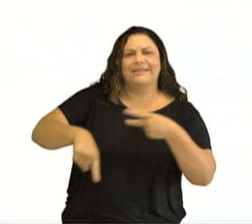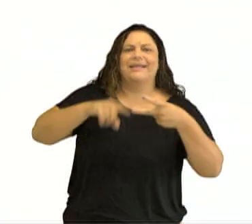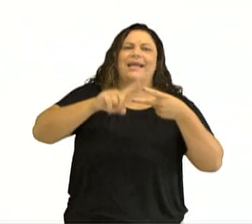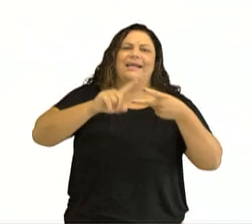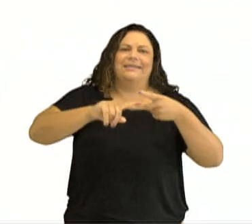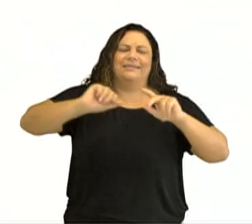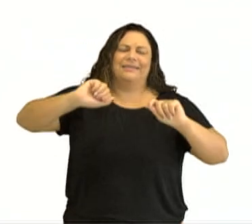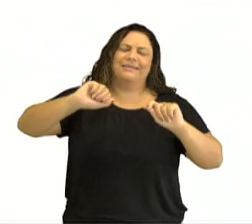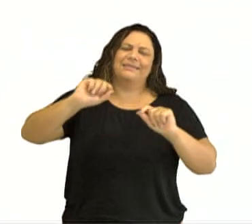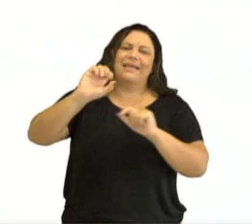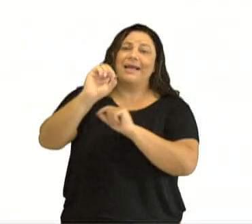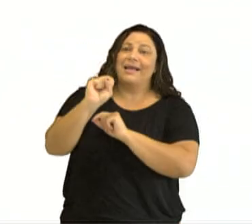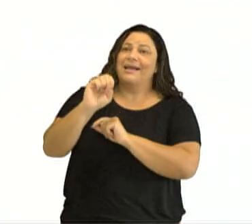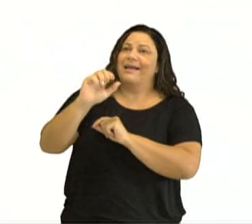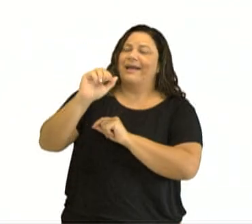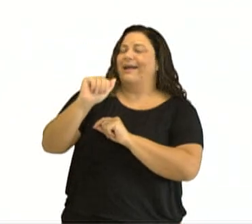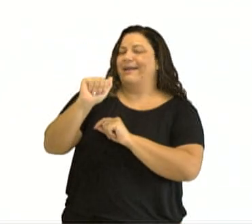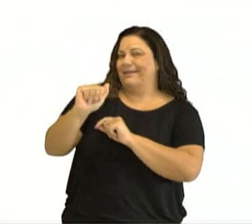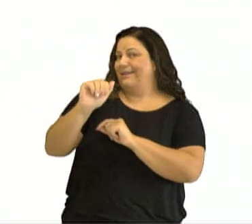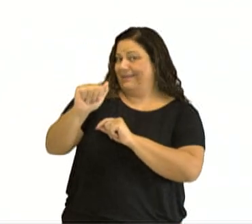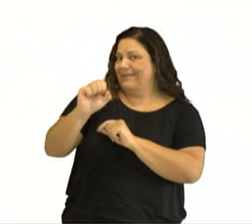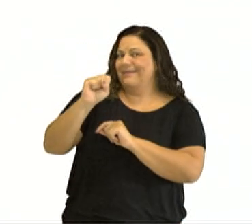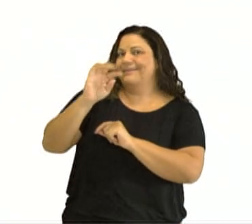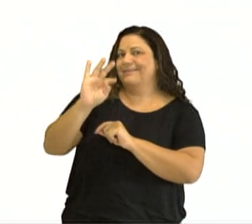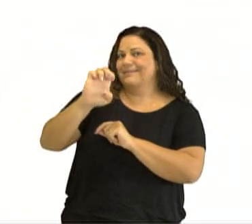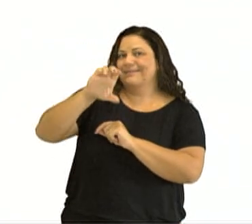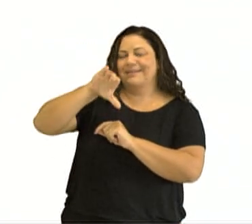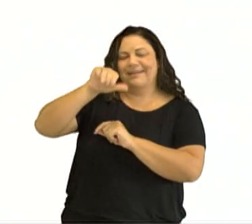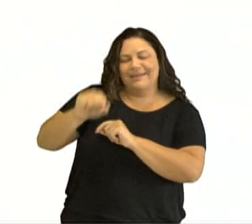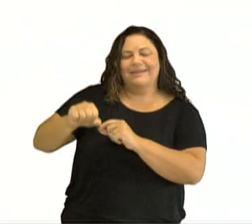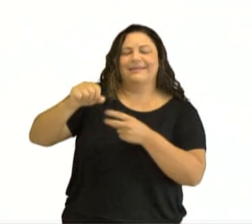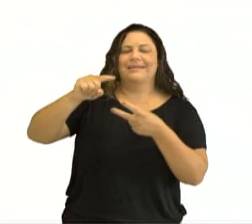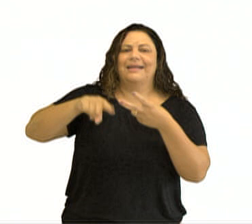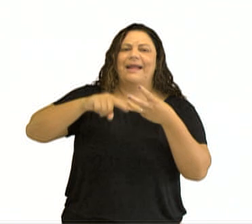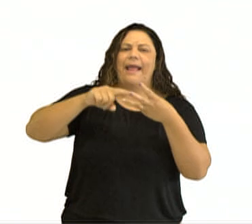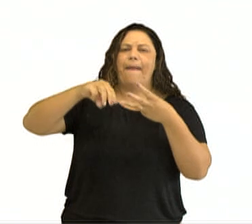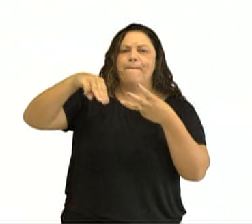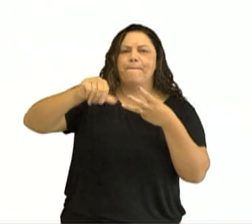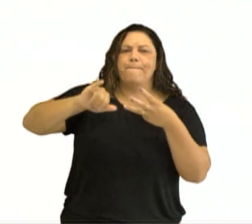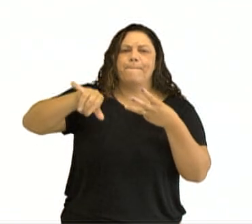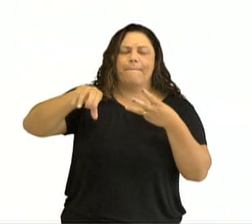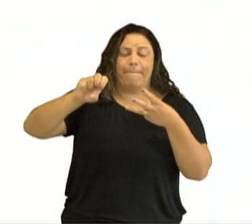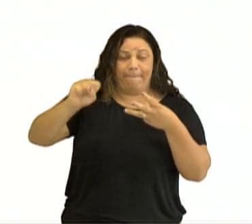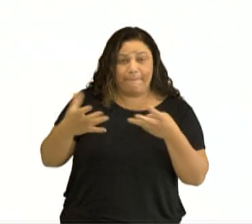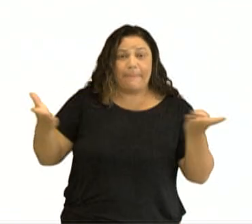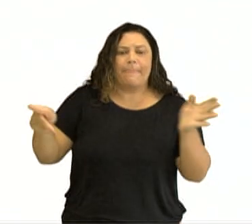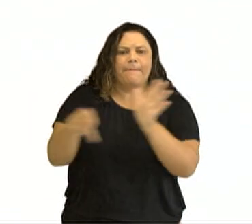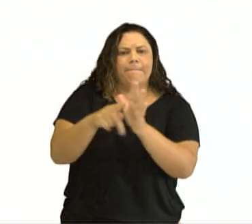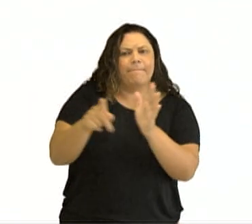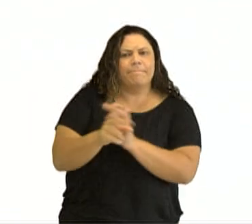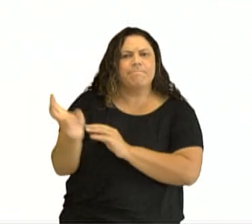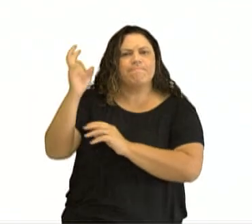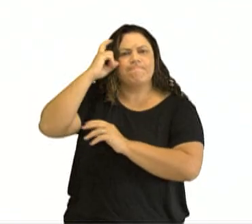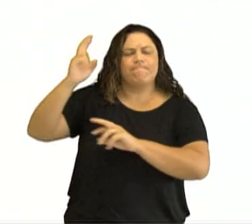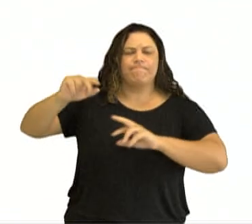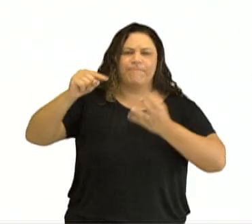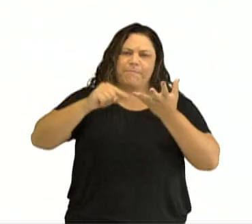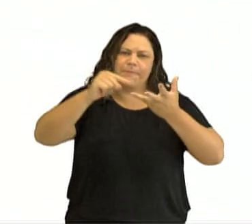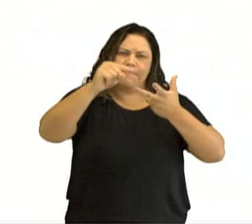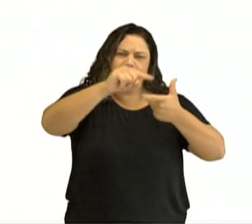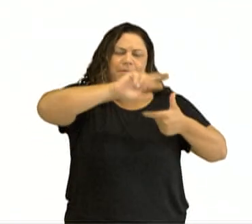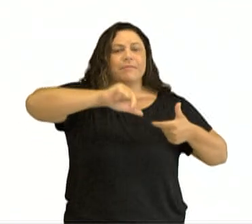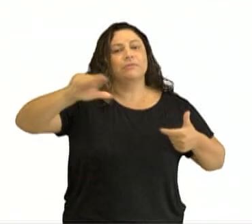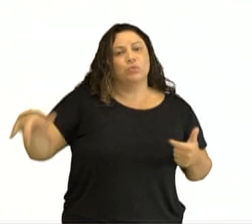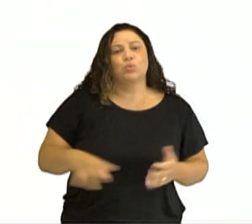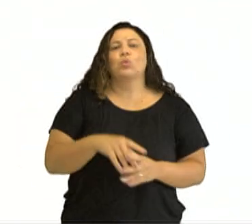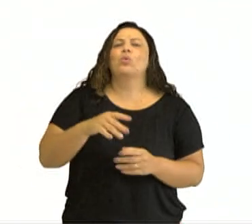tupis, os olmecas e tantos outros povos, Esses povos possuíam uma cultura própria, com conhecimento em